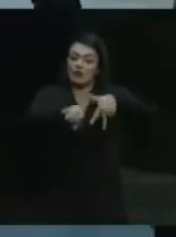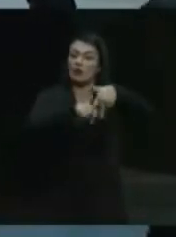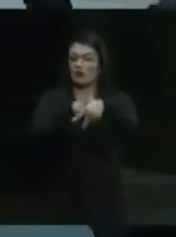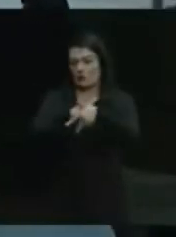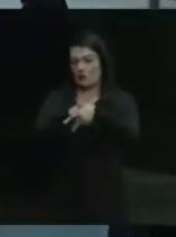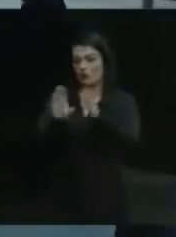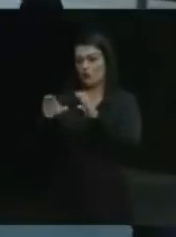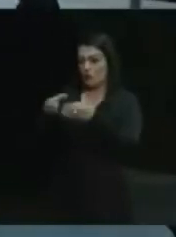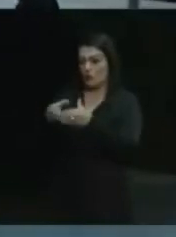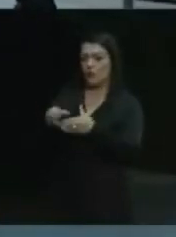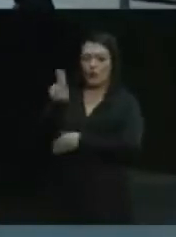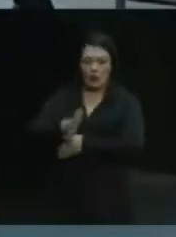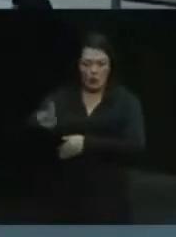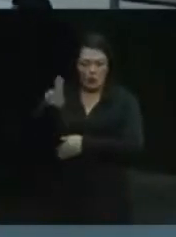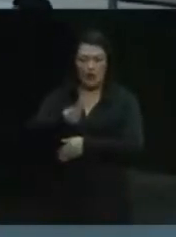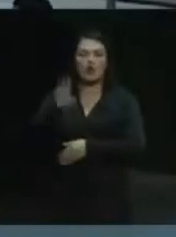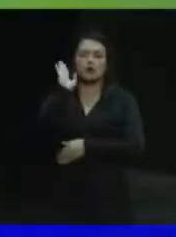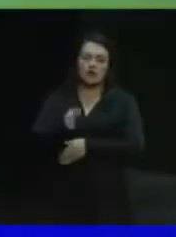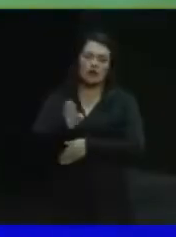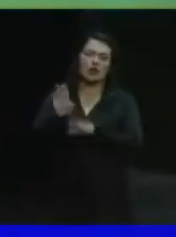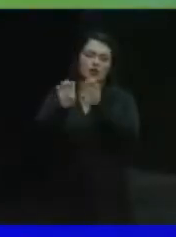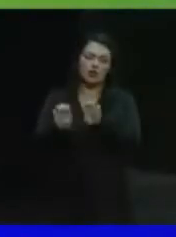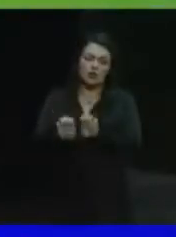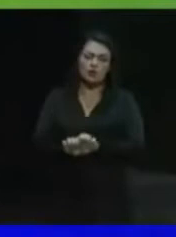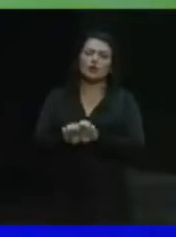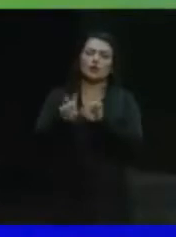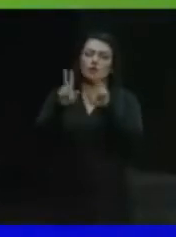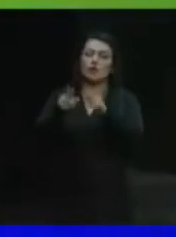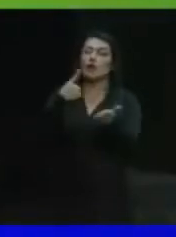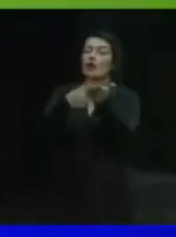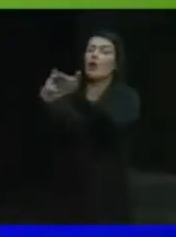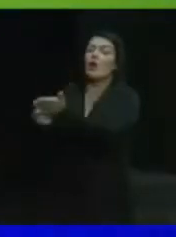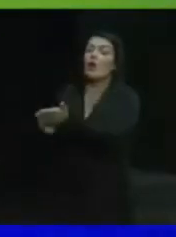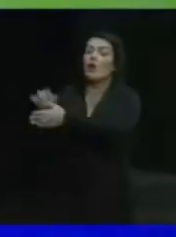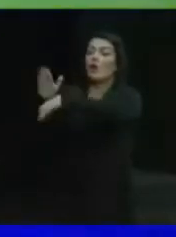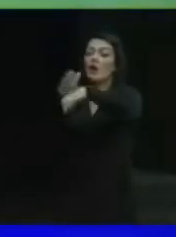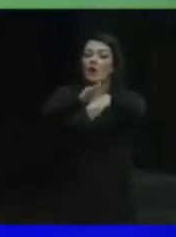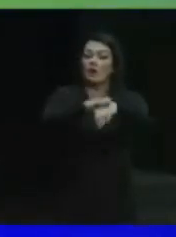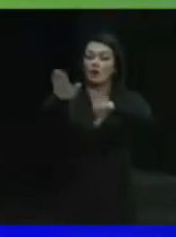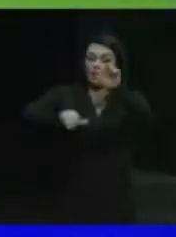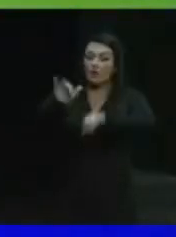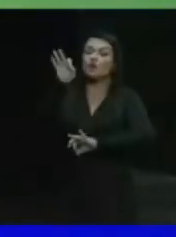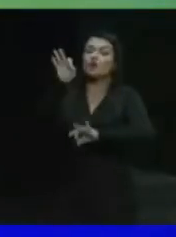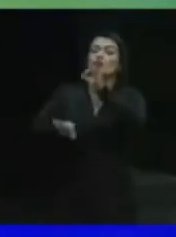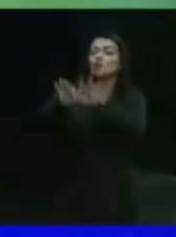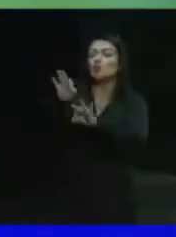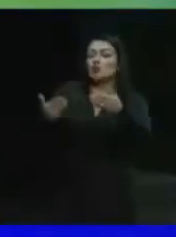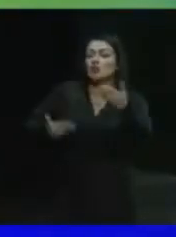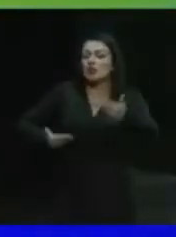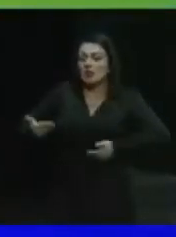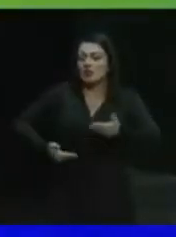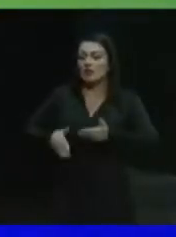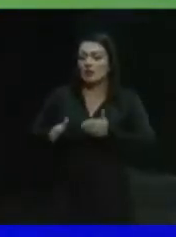Usaremos as estruturas já existentes, convocando juízes e servidores vocacionados